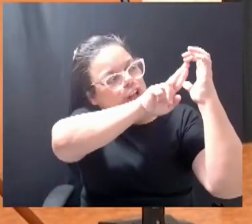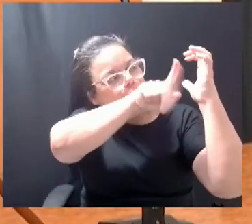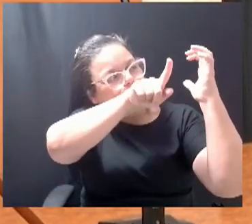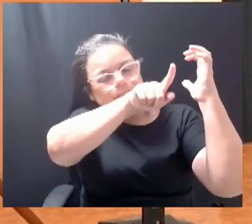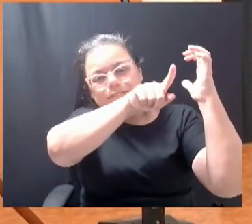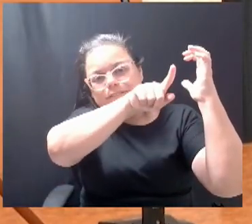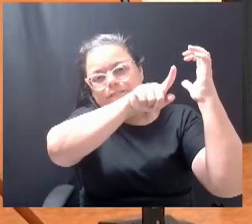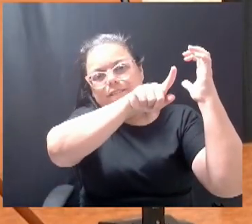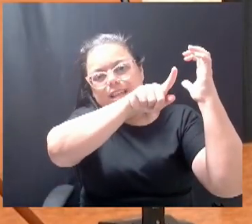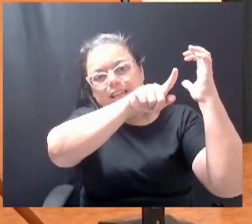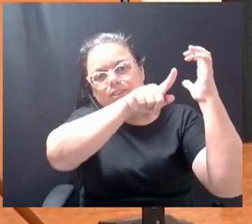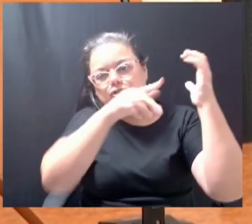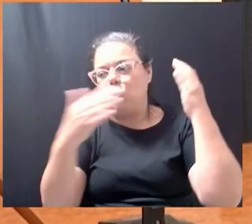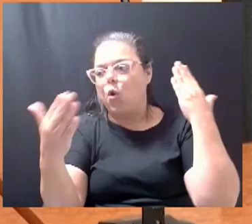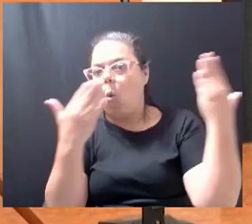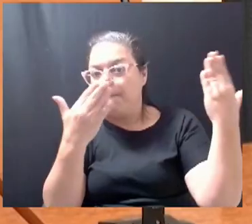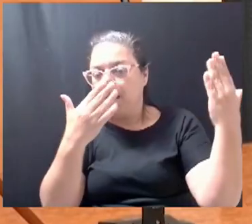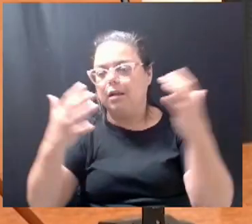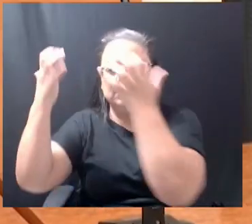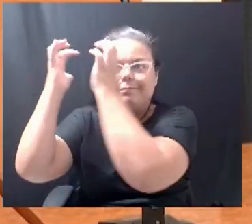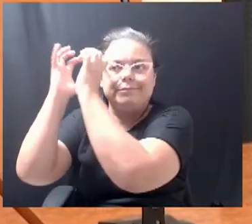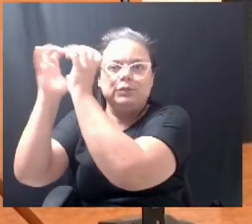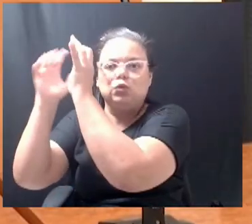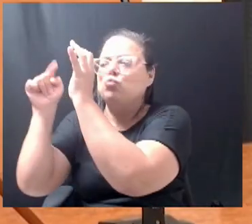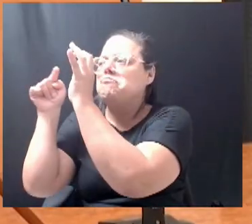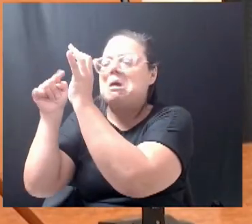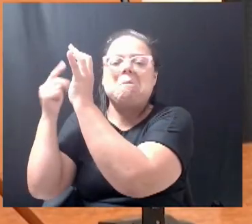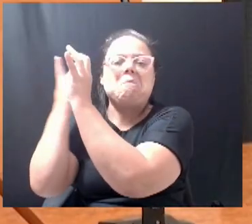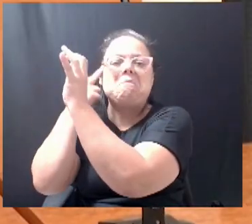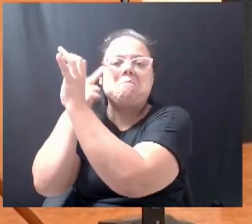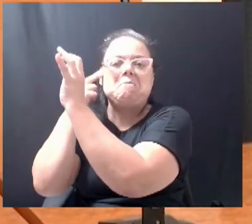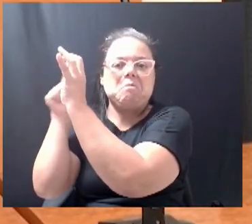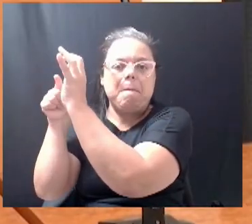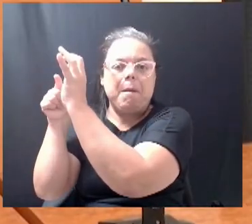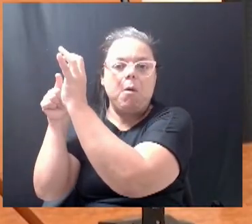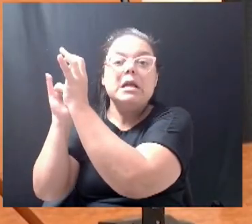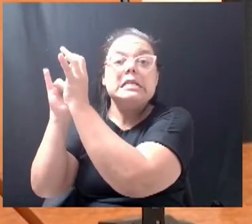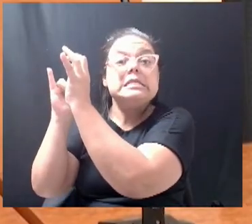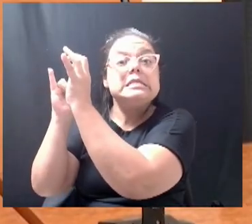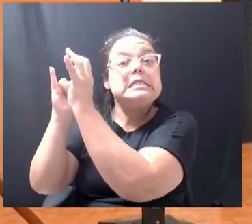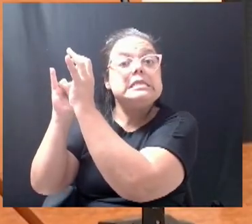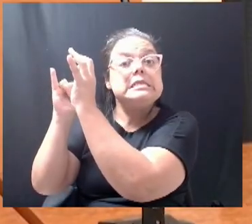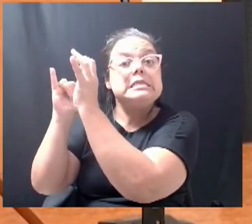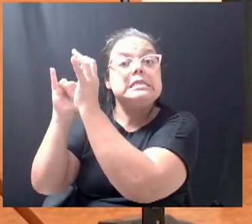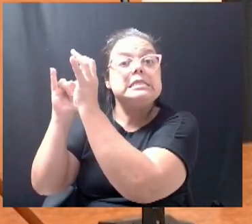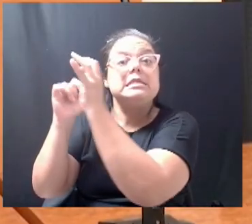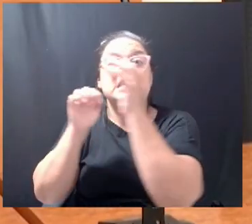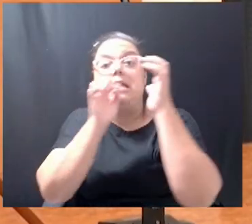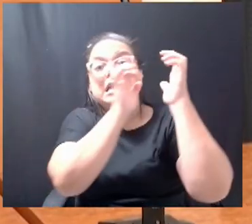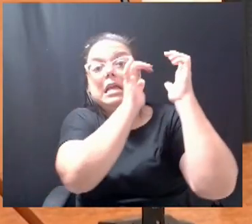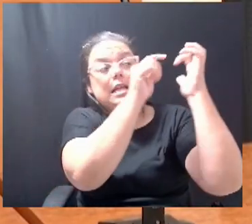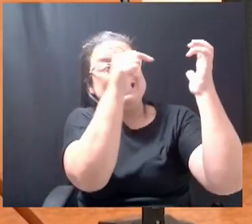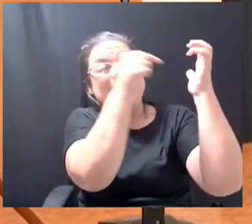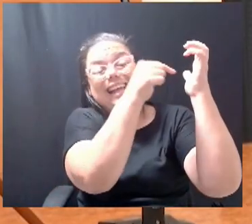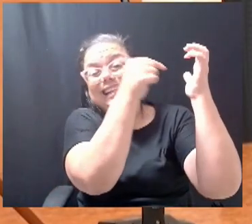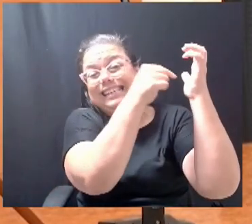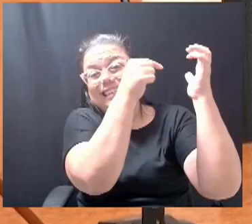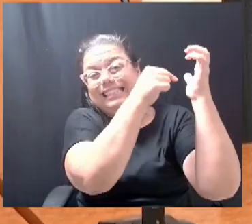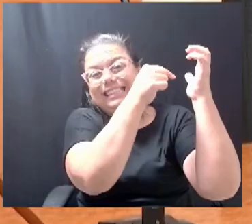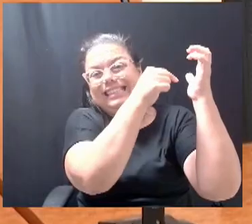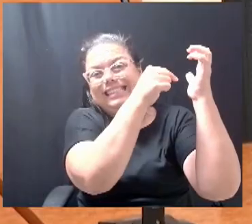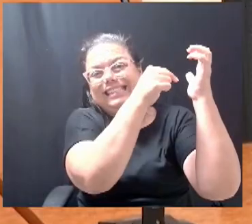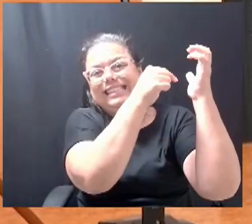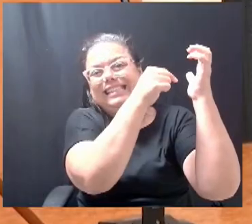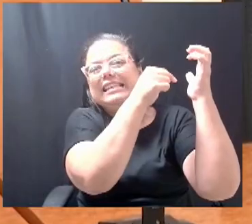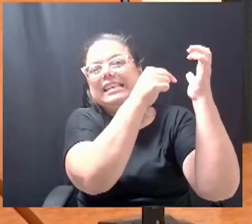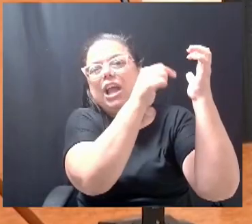gagueja. Veja bem, se essa máquina está no cérebro, o cérebro não sofre influência de várias